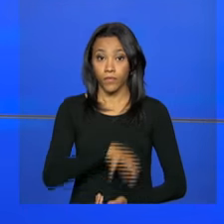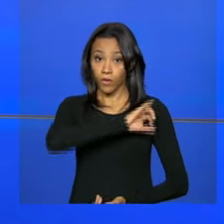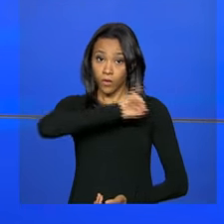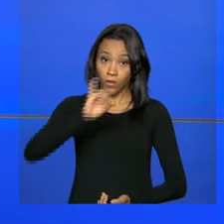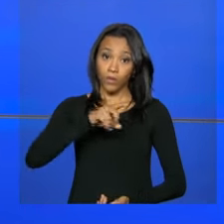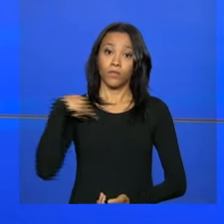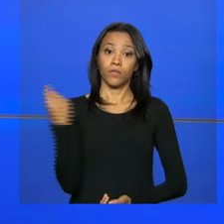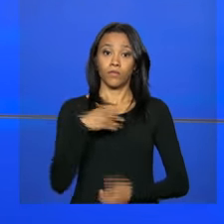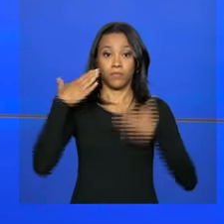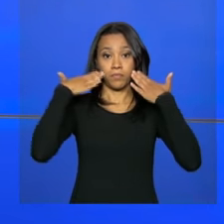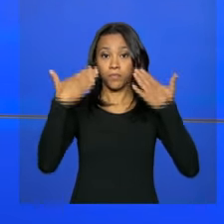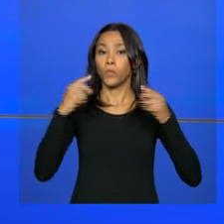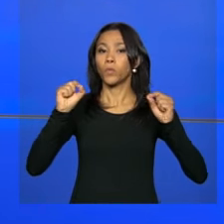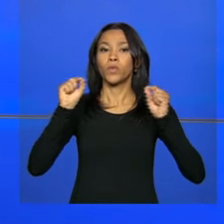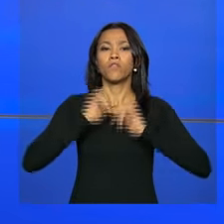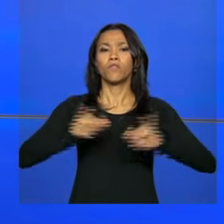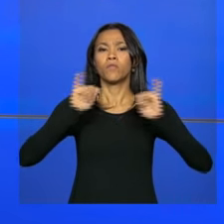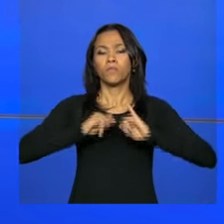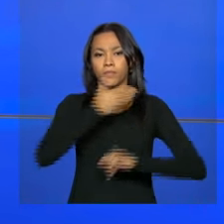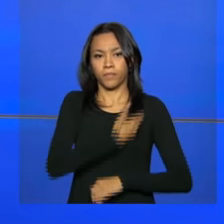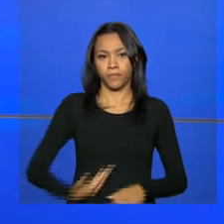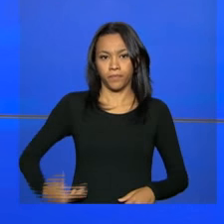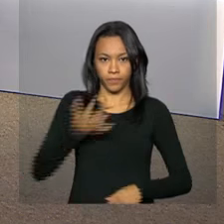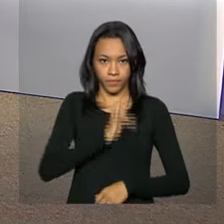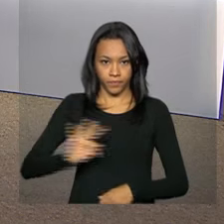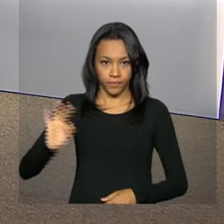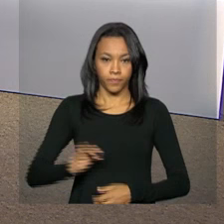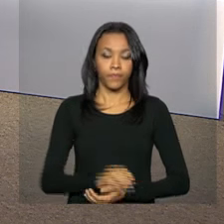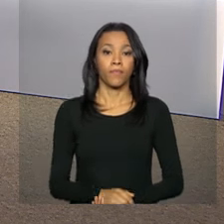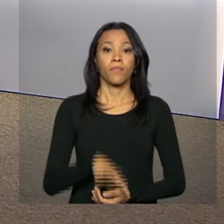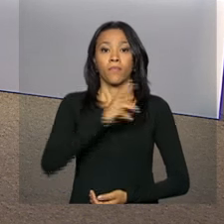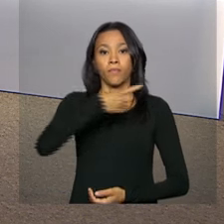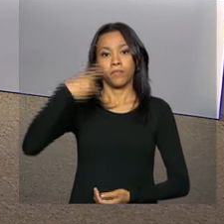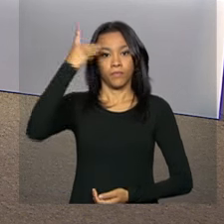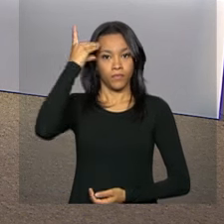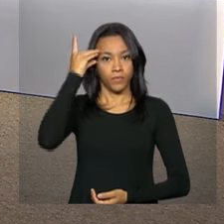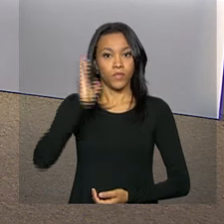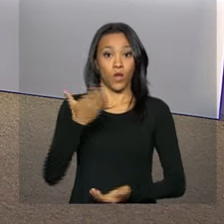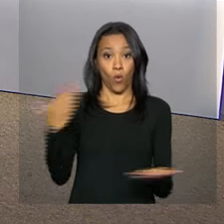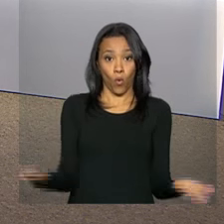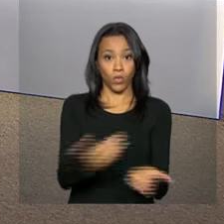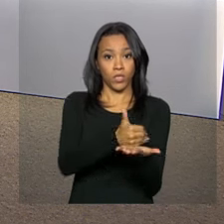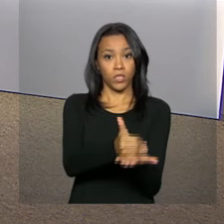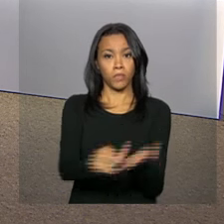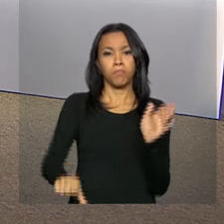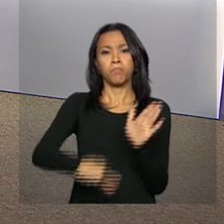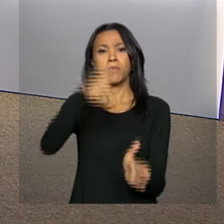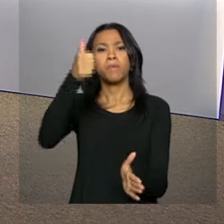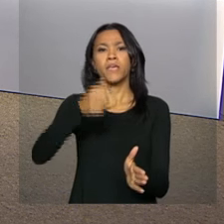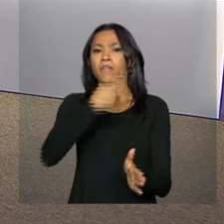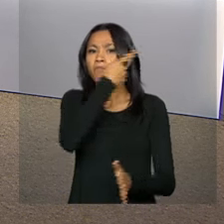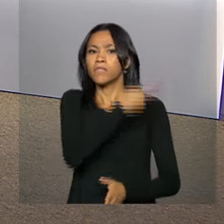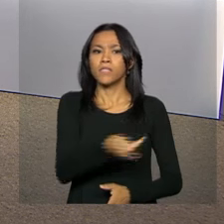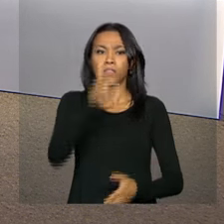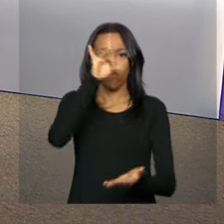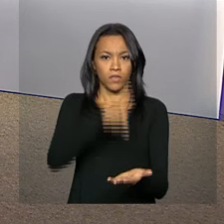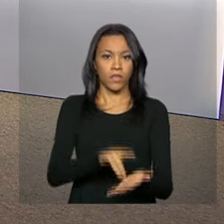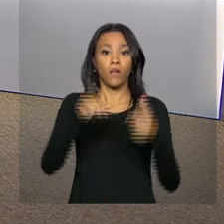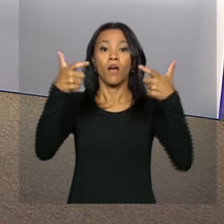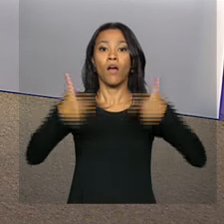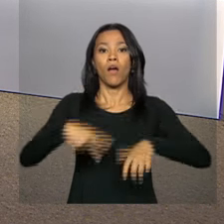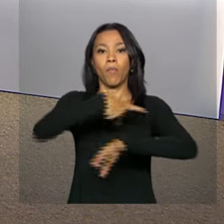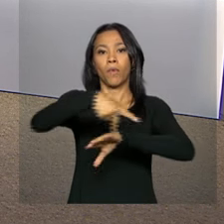Olá estamos no ar com as notícias do governo federal a presidenta Dilma Roussef inicia hoje sua primeira visita oficial ao